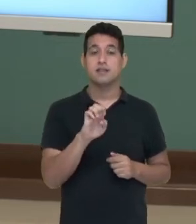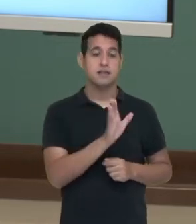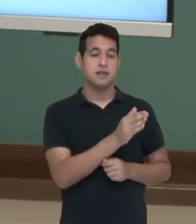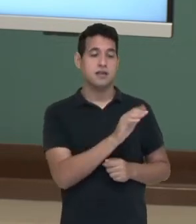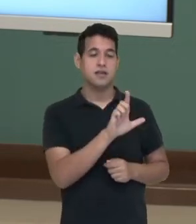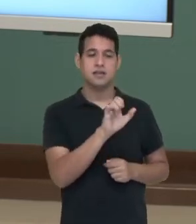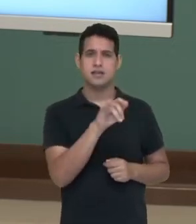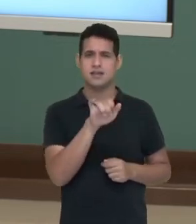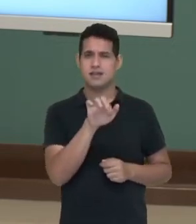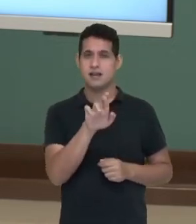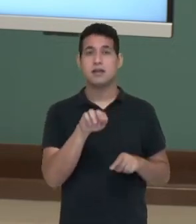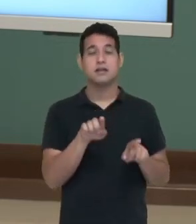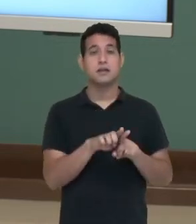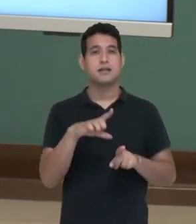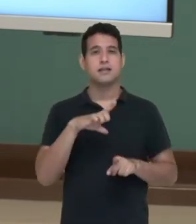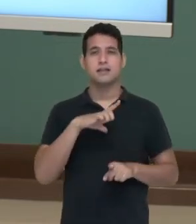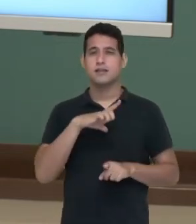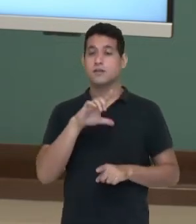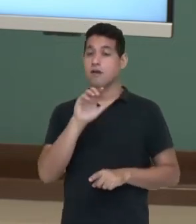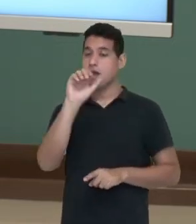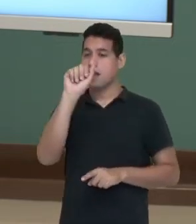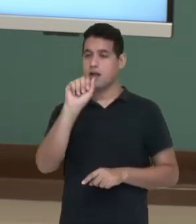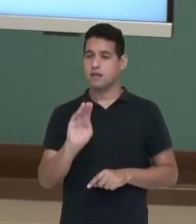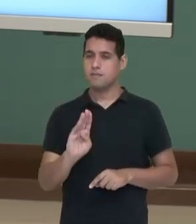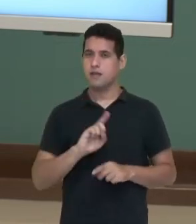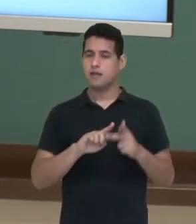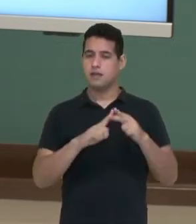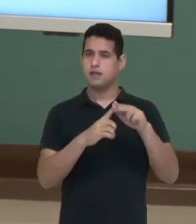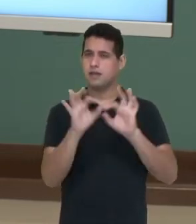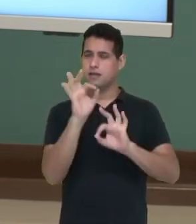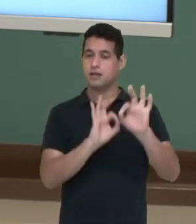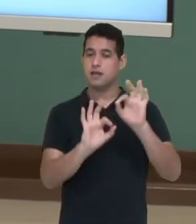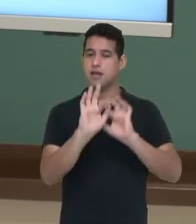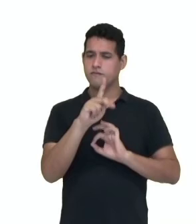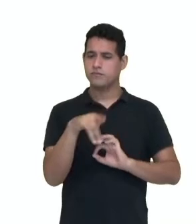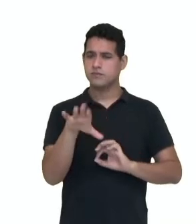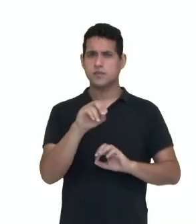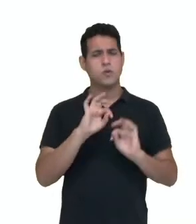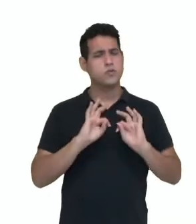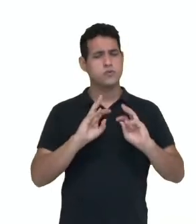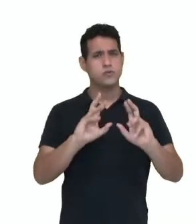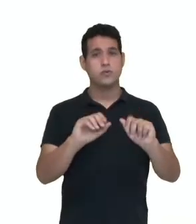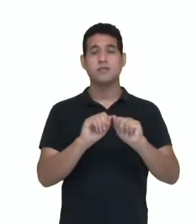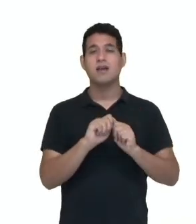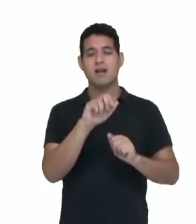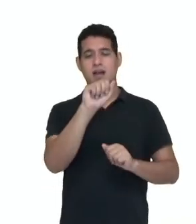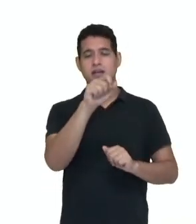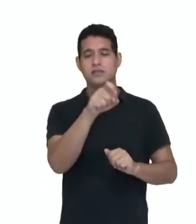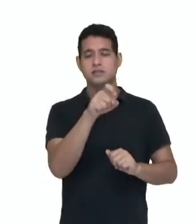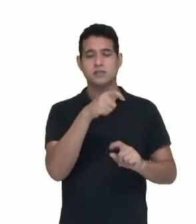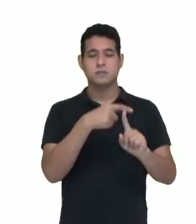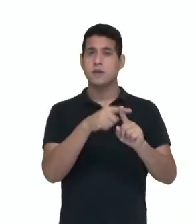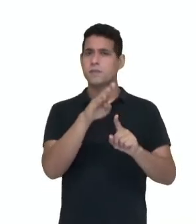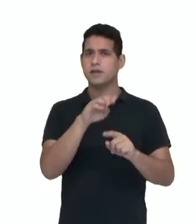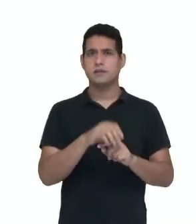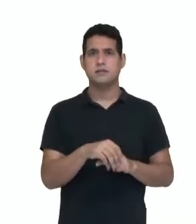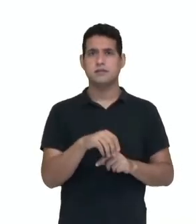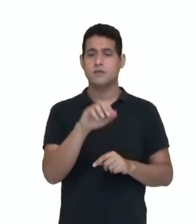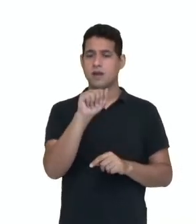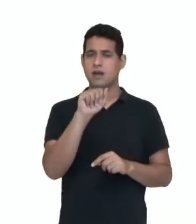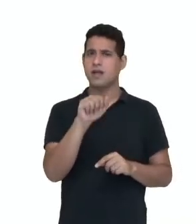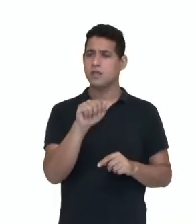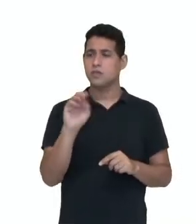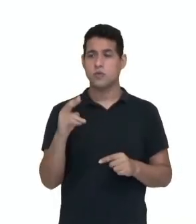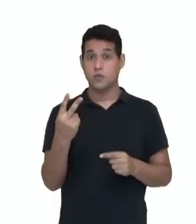linear. Tendo A e B, eu consigo montar a função, porque toda função é do tipo AX mais B. Se o A vale 2